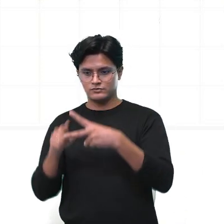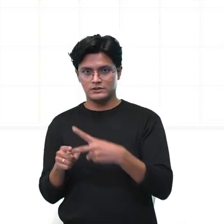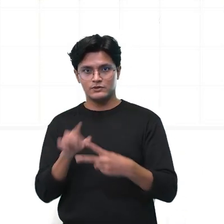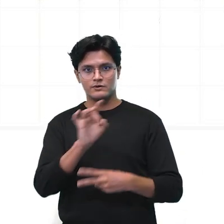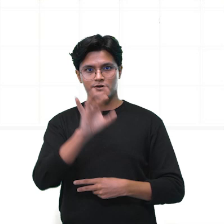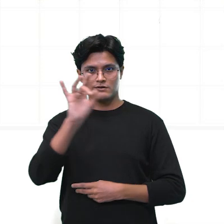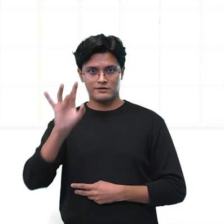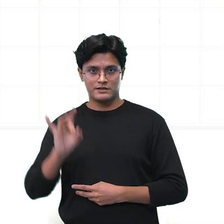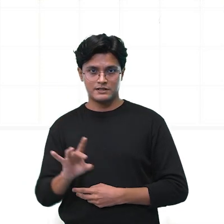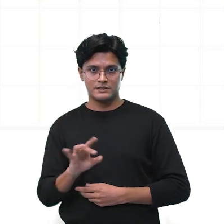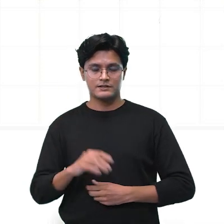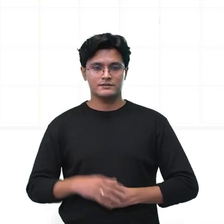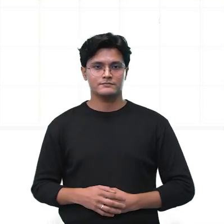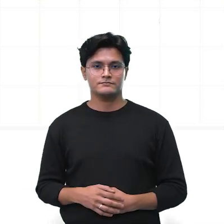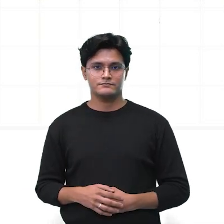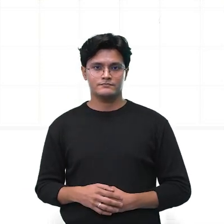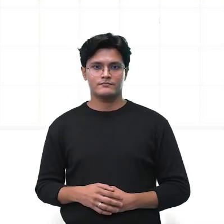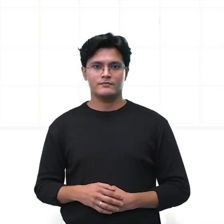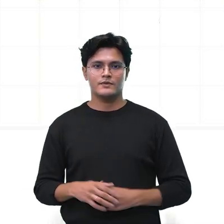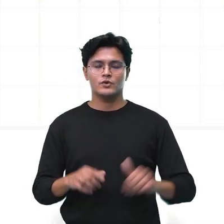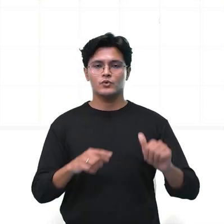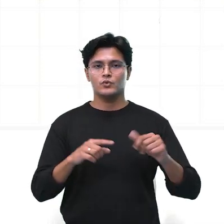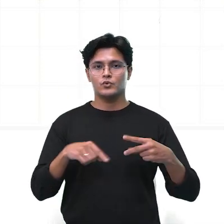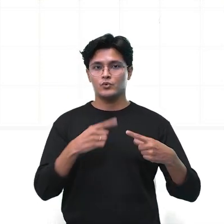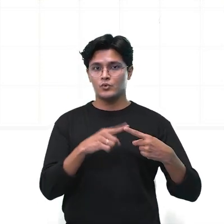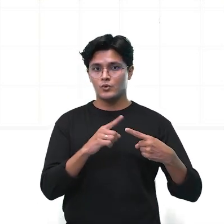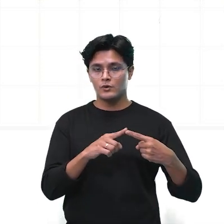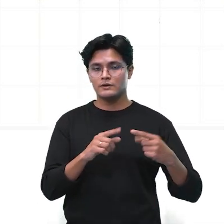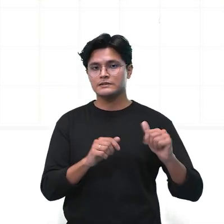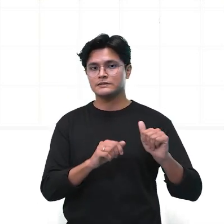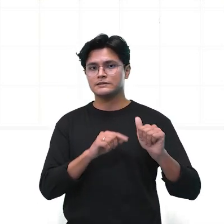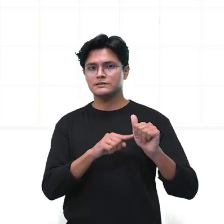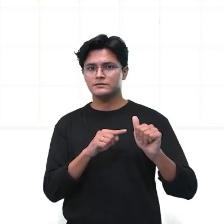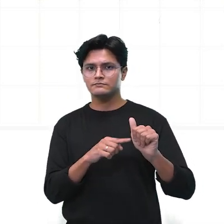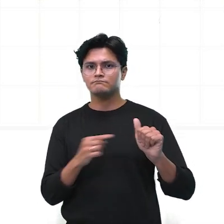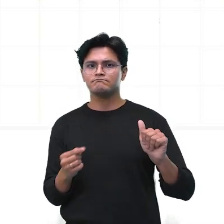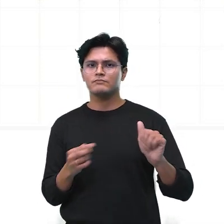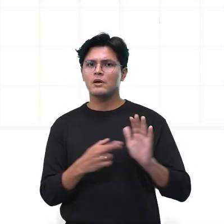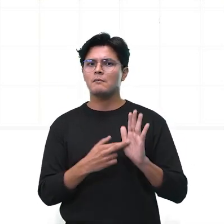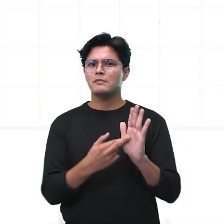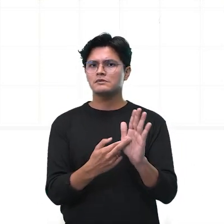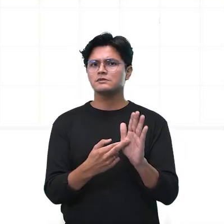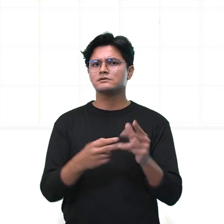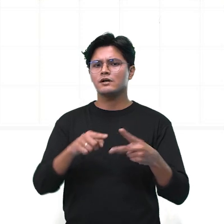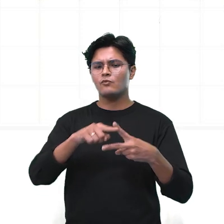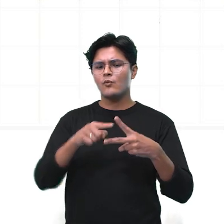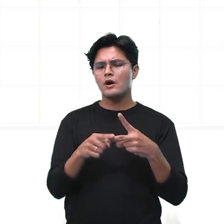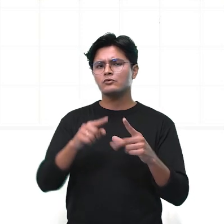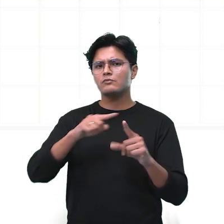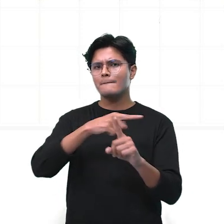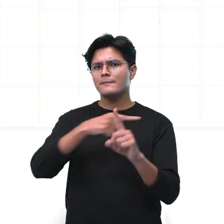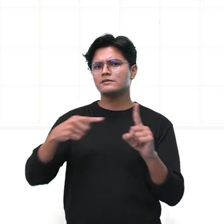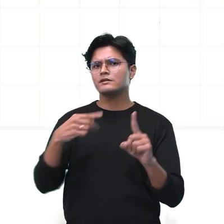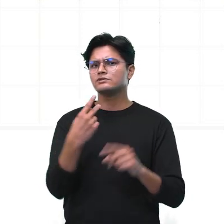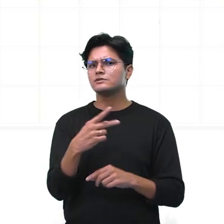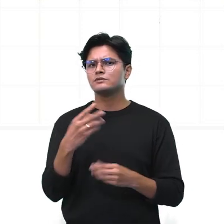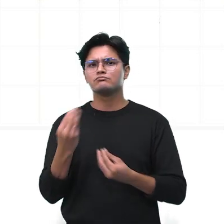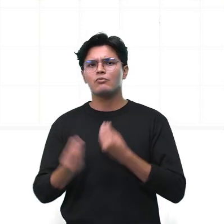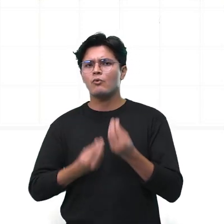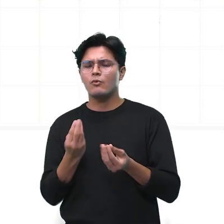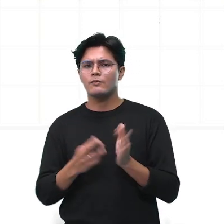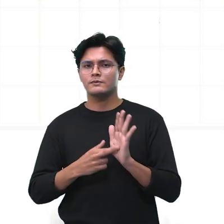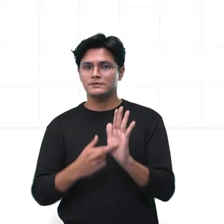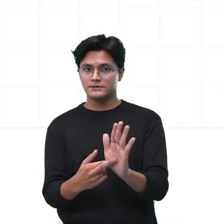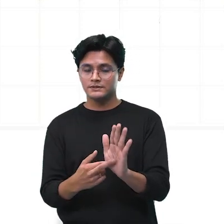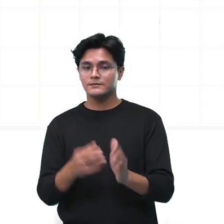está dizendo, ó, a metade do ângulo. Como é que a gente representa a metade do ângulo? Bom, o ângulo é x, tá?